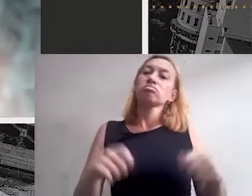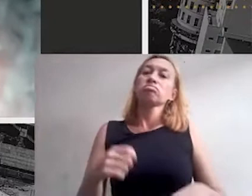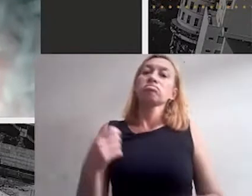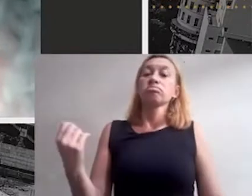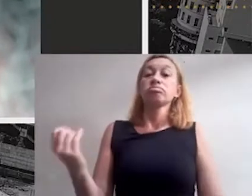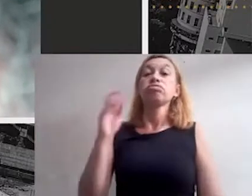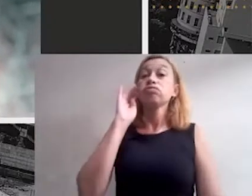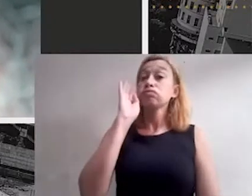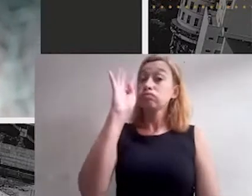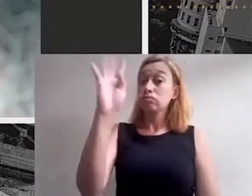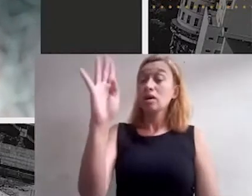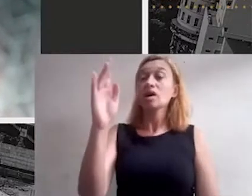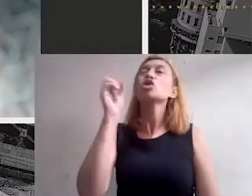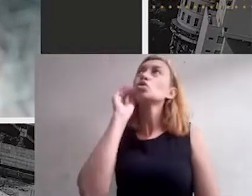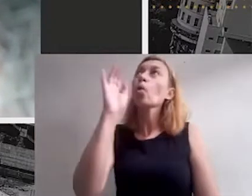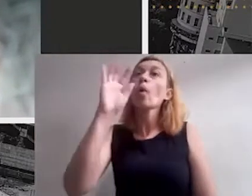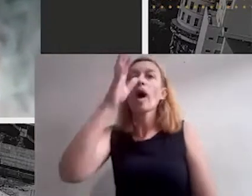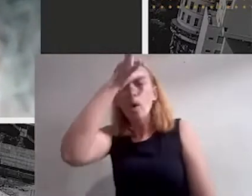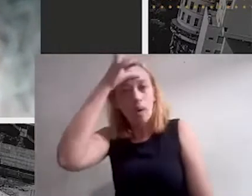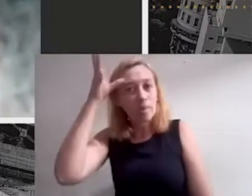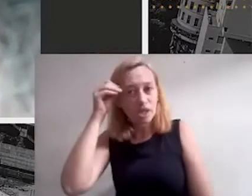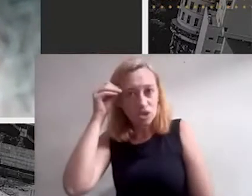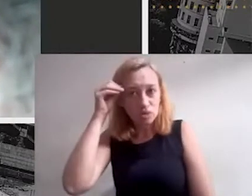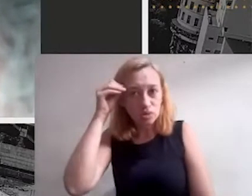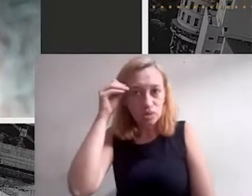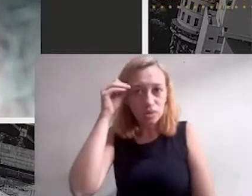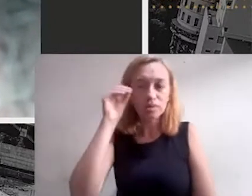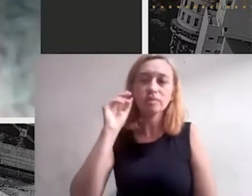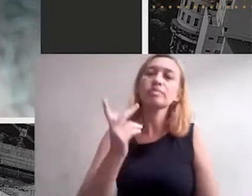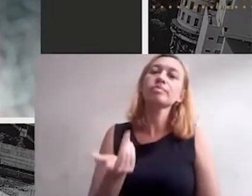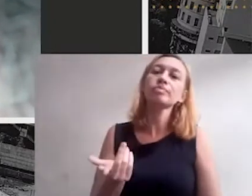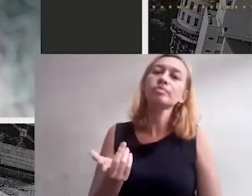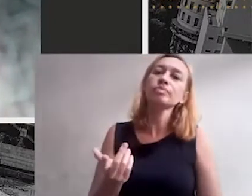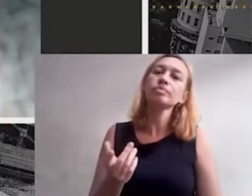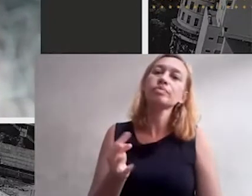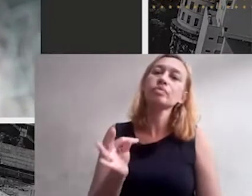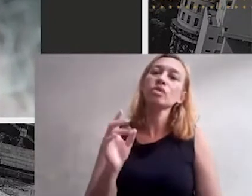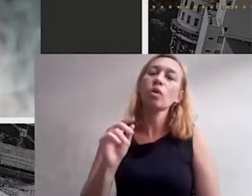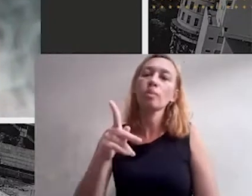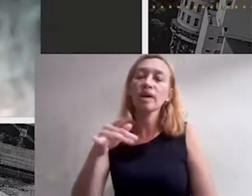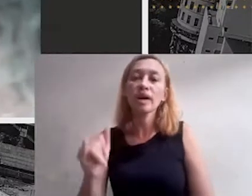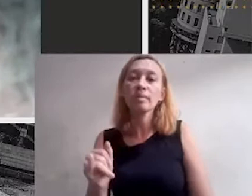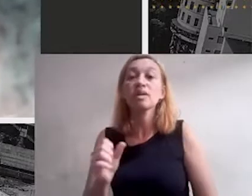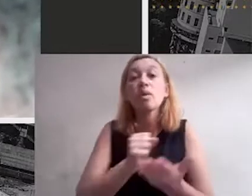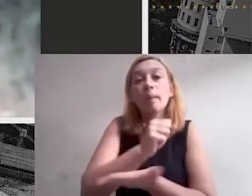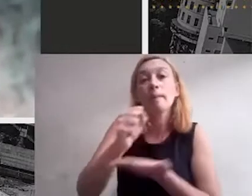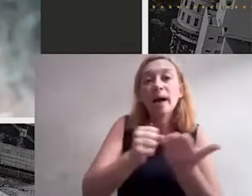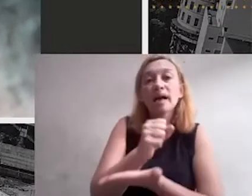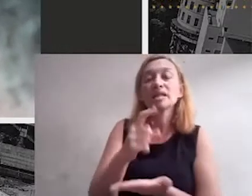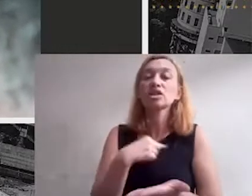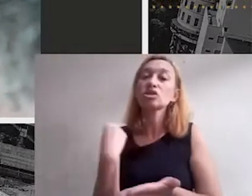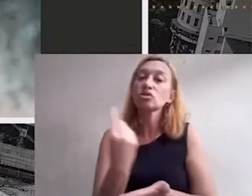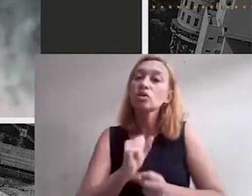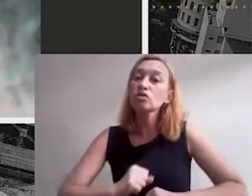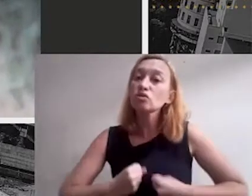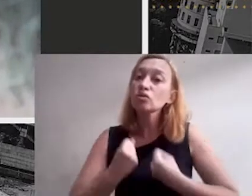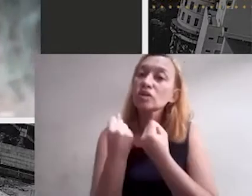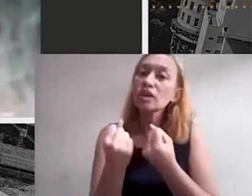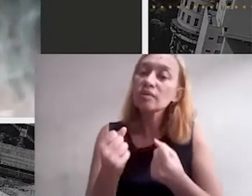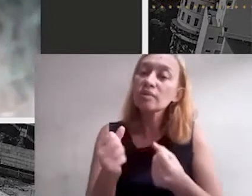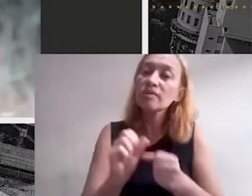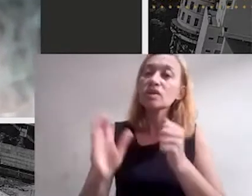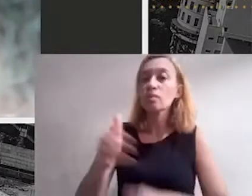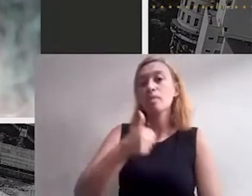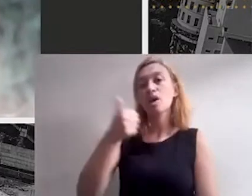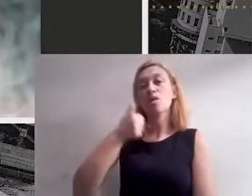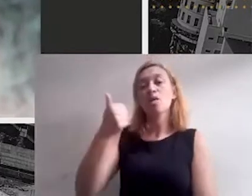Amazônia que, ainda que seja utópica, ela serve como uma base para a gente correr atrás daquilo que a gente quer. E a minha pergunta para você é a